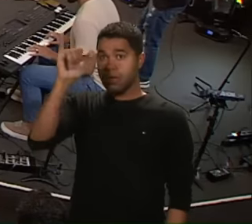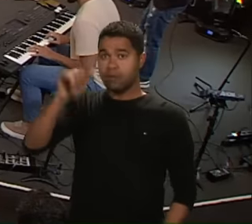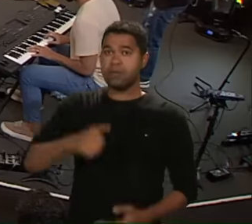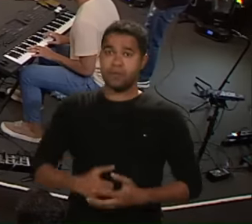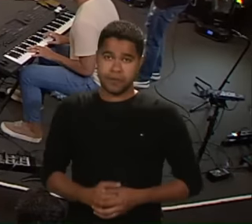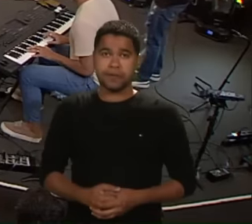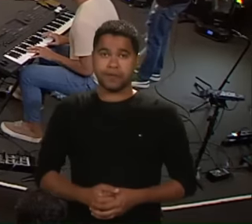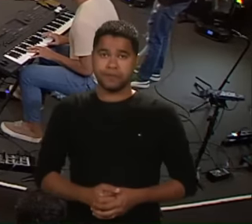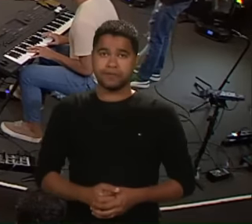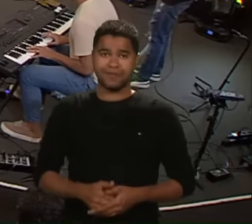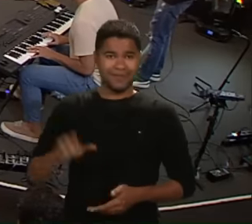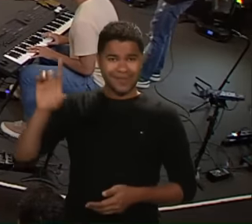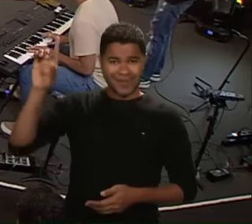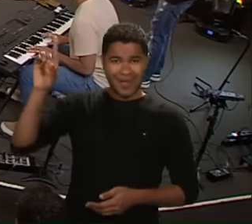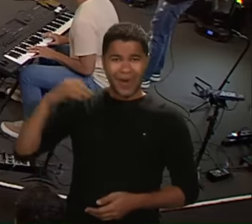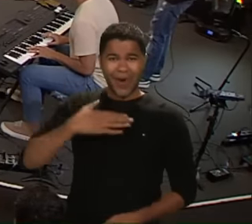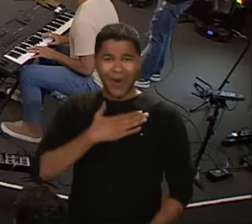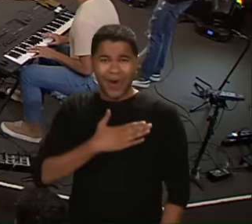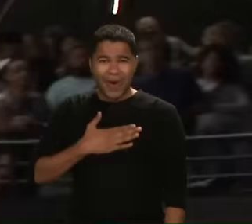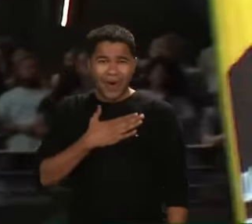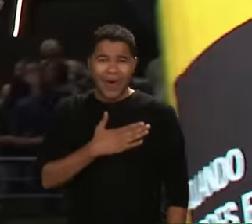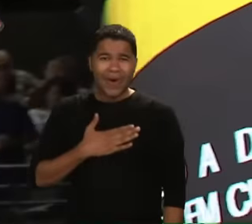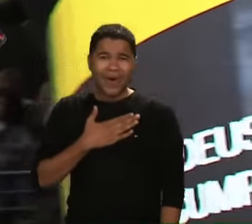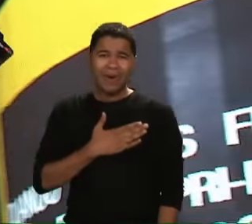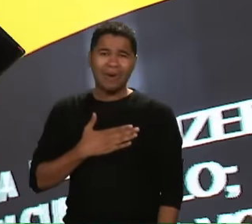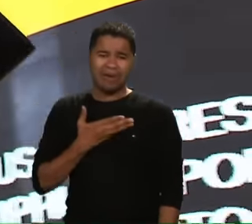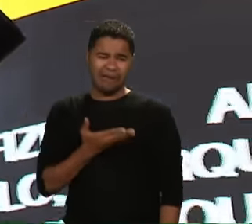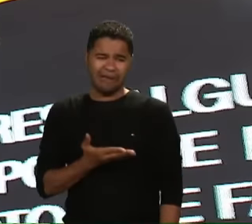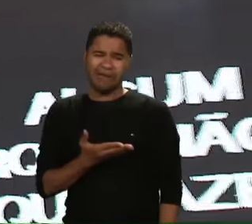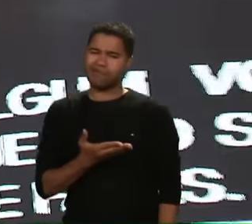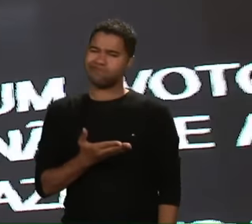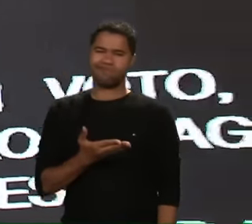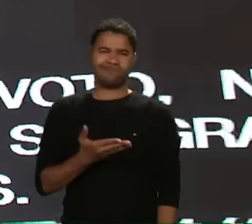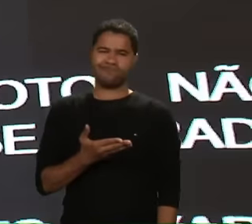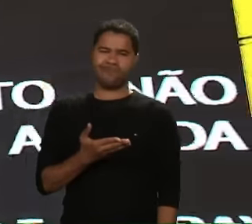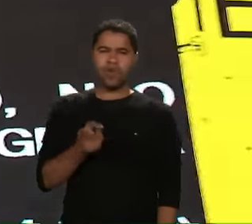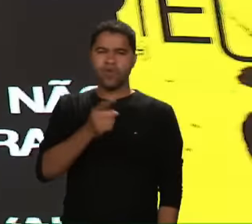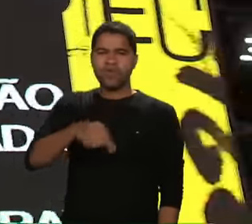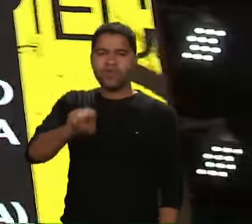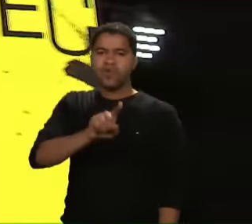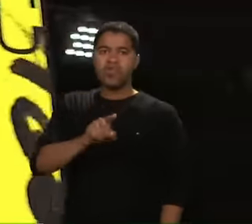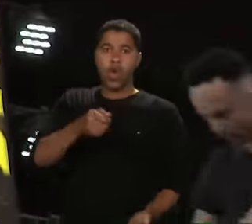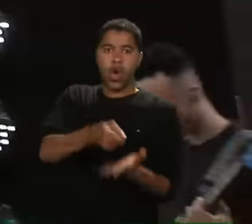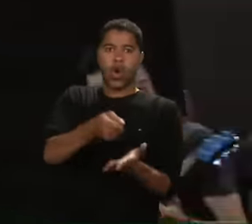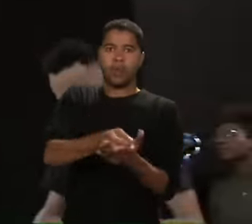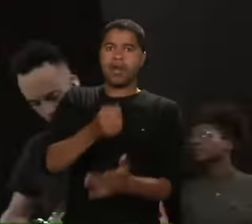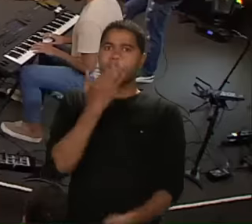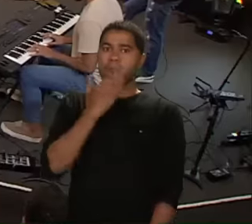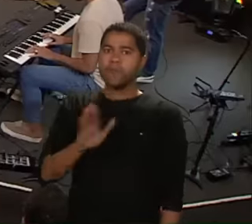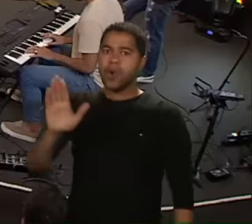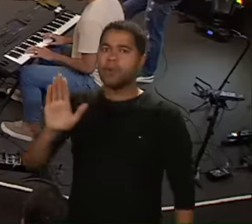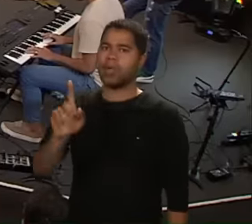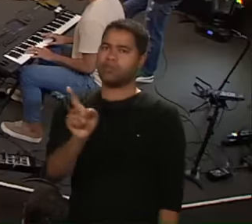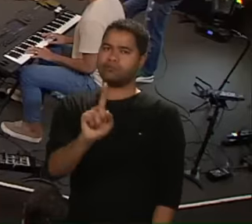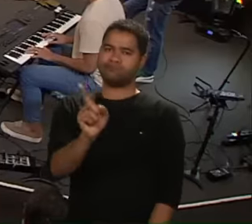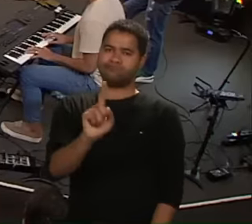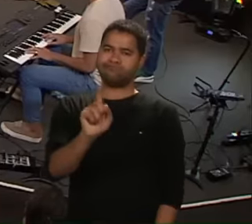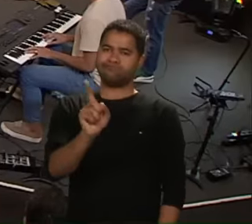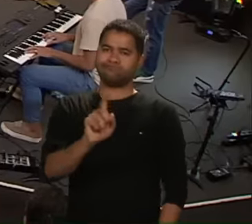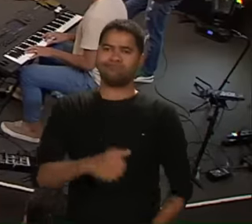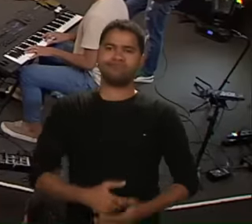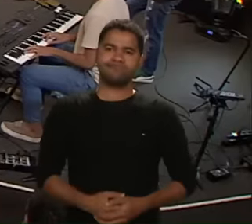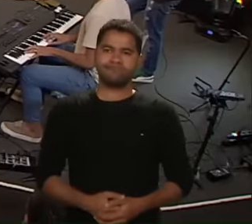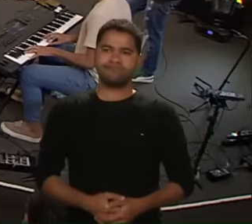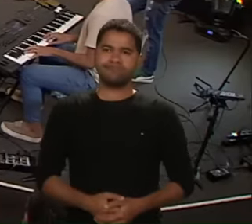porque Deus não se agrada. Você não é obrigado a fazer um voto a Deus.